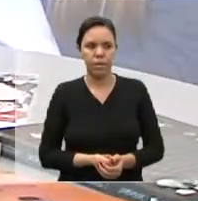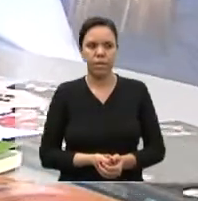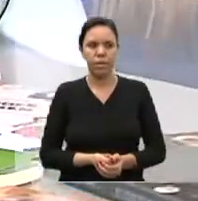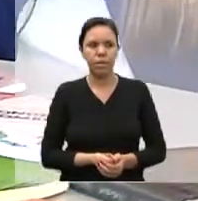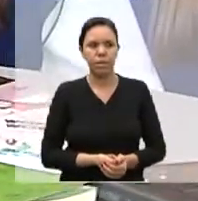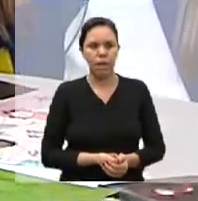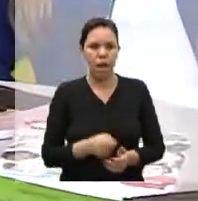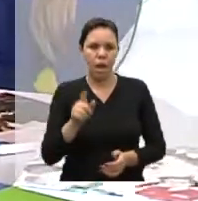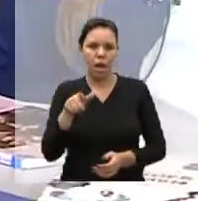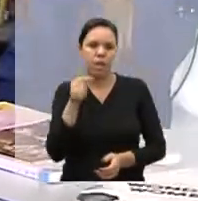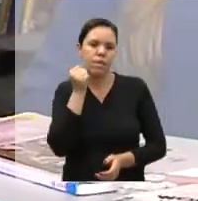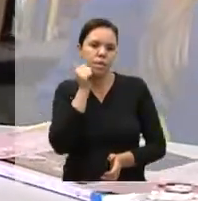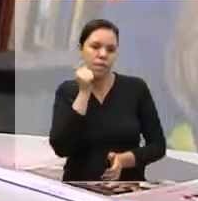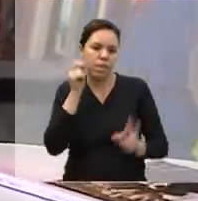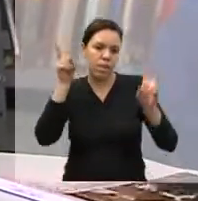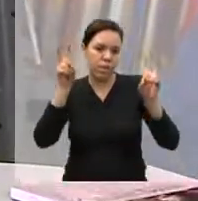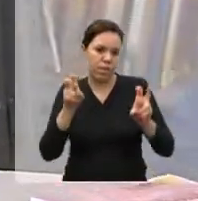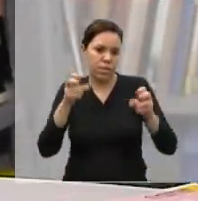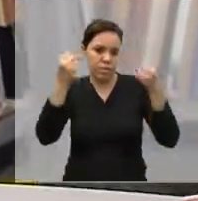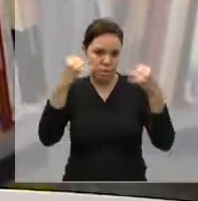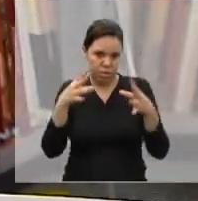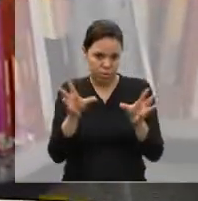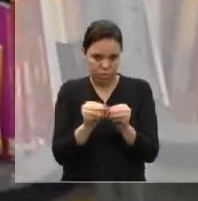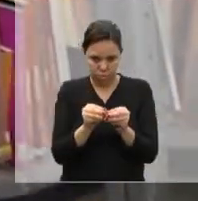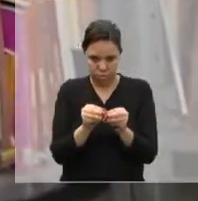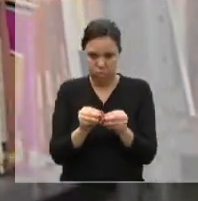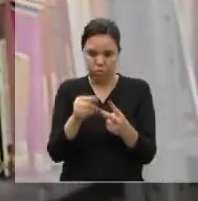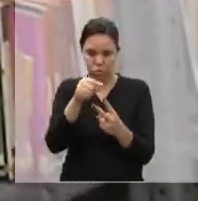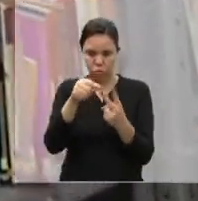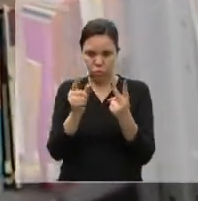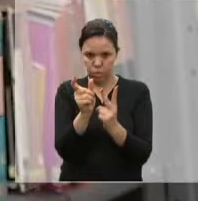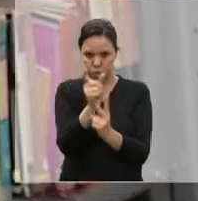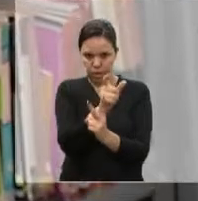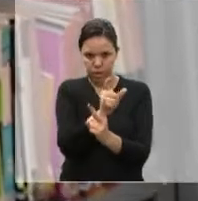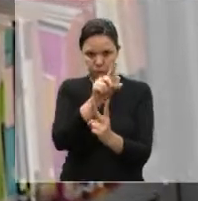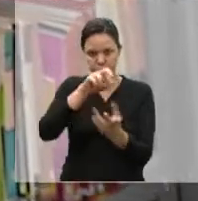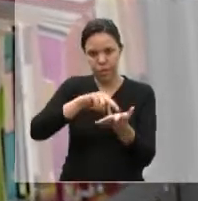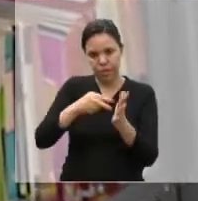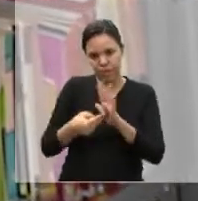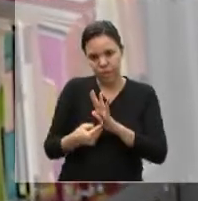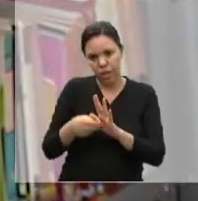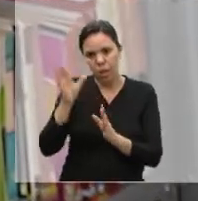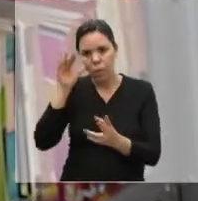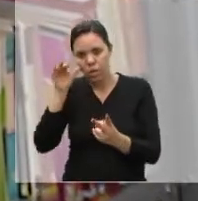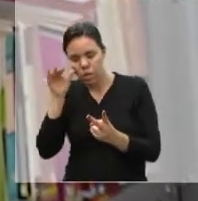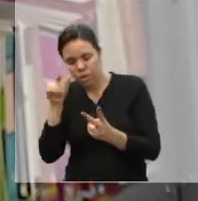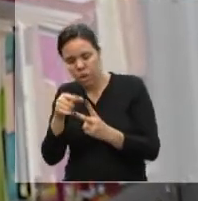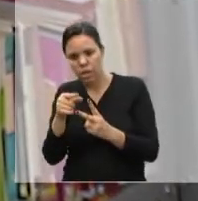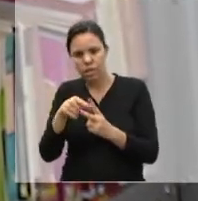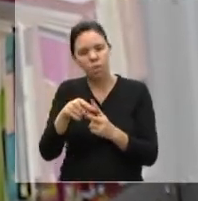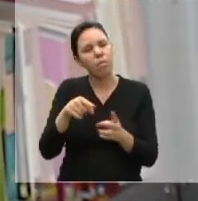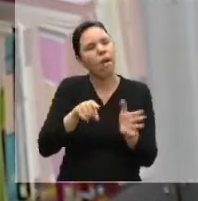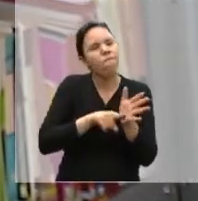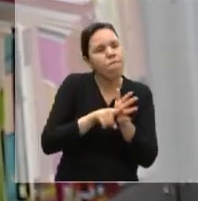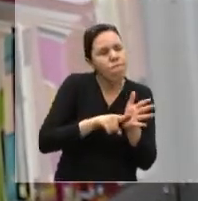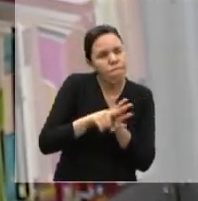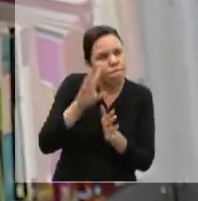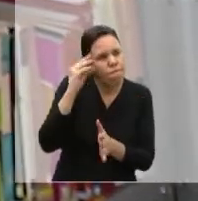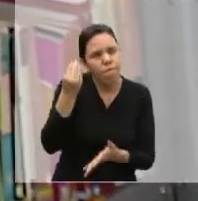a ciência eu vou descrever em 2 palavras, curiosidade e busca por entender fenômenos.